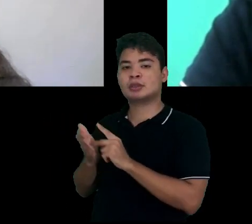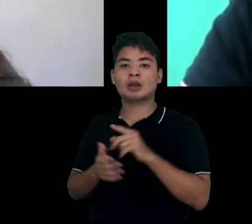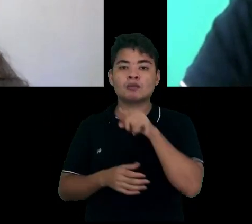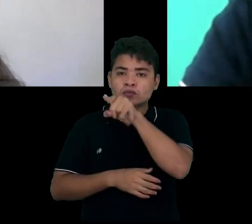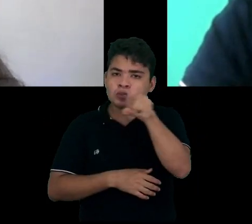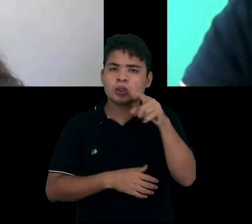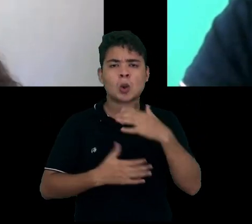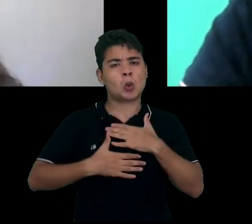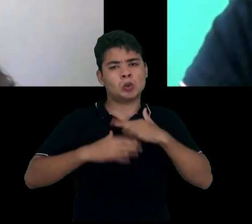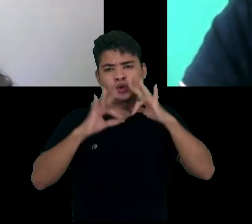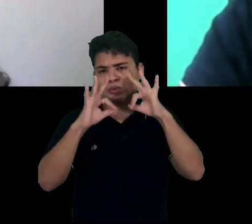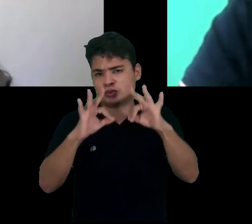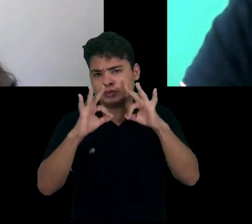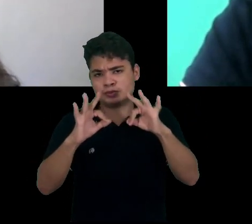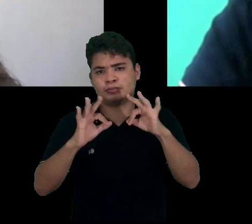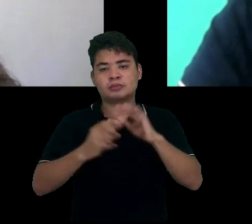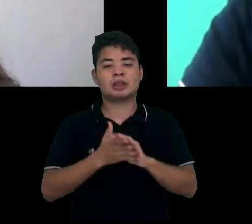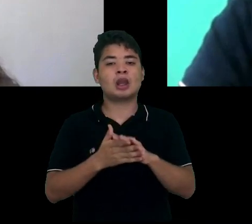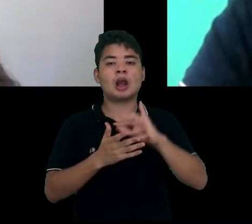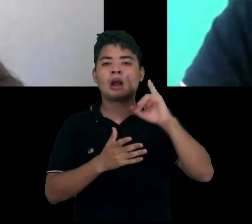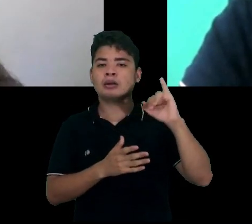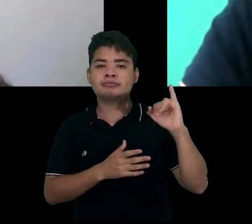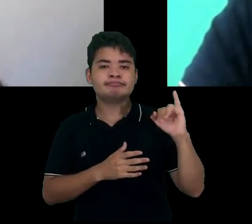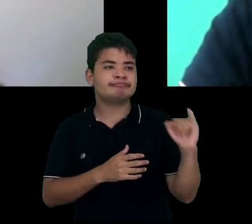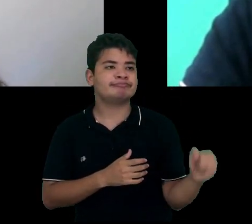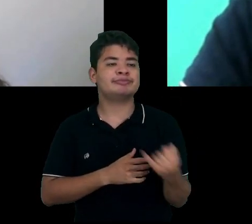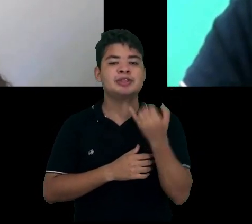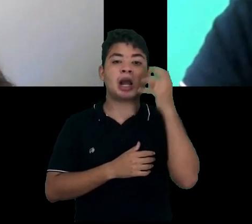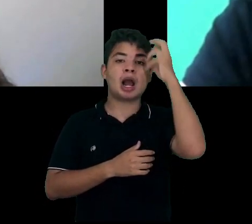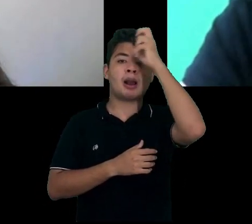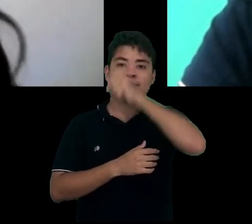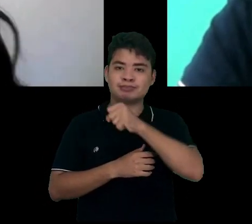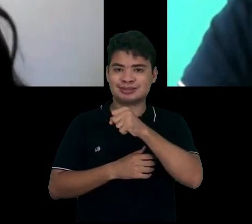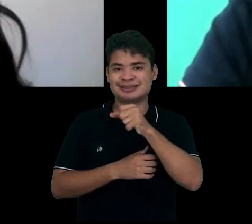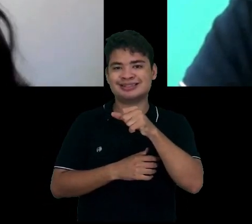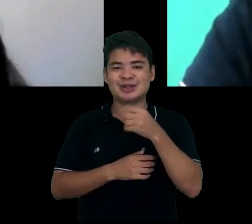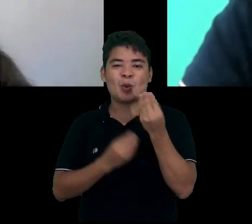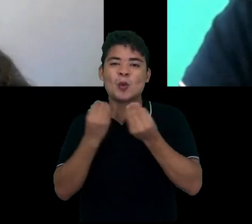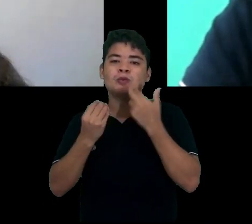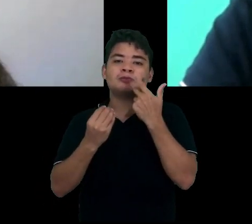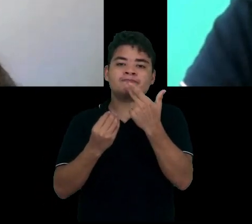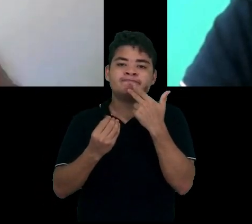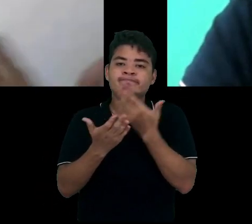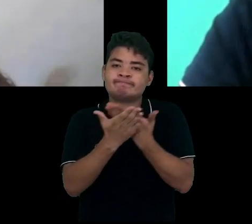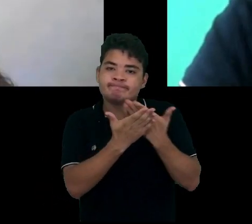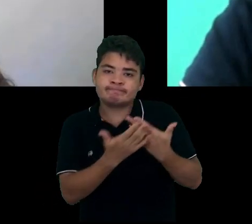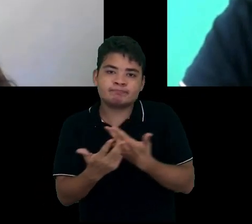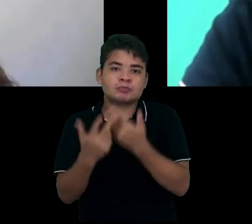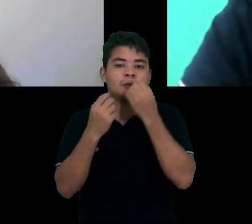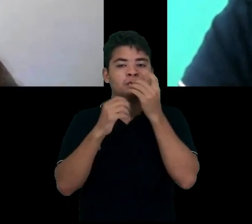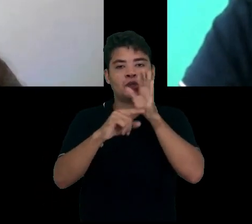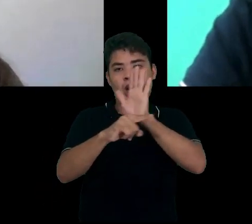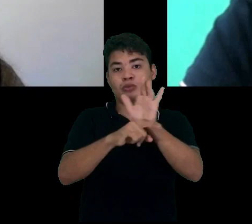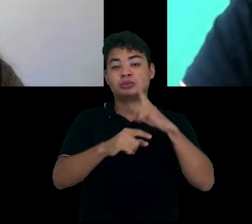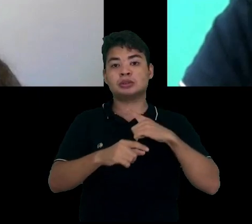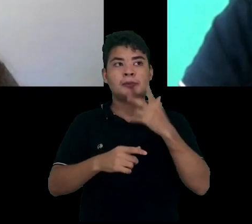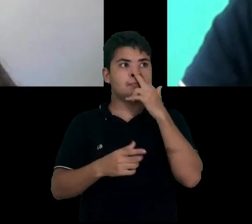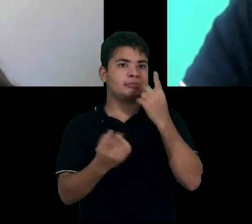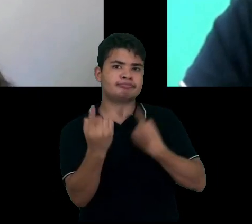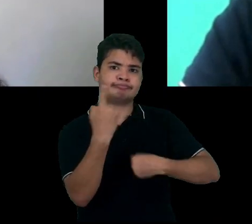estar se aventurando aí nessa trajetória, né? De aprender um novo idioma para vocês. O enriquecimento é muito